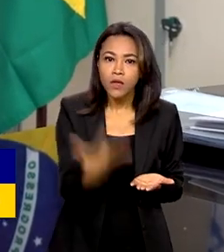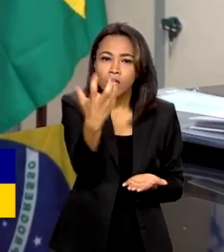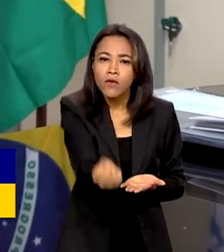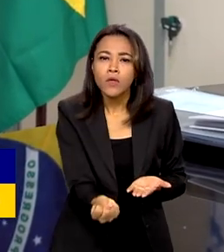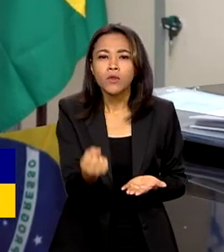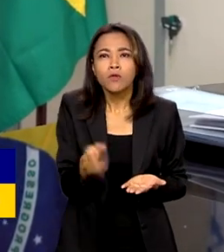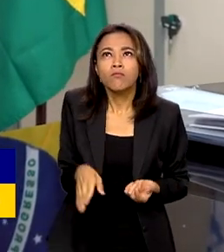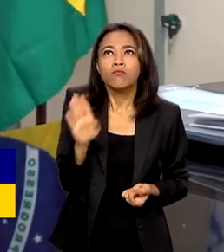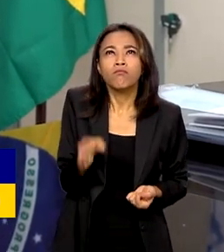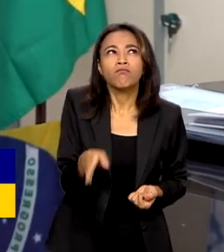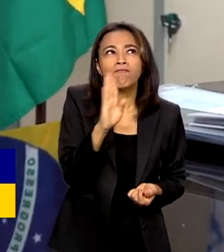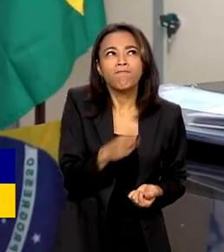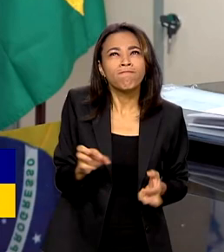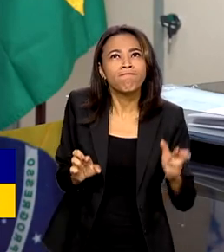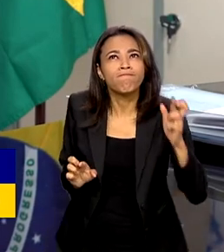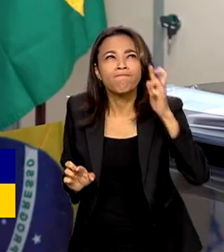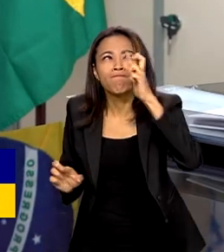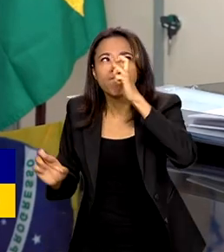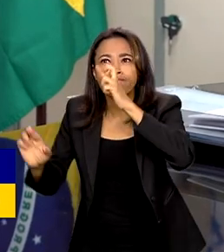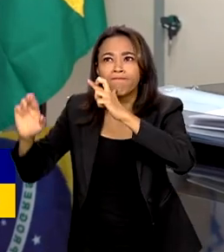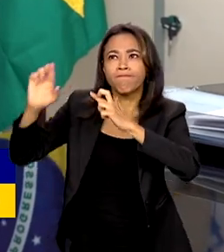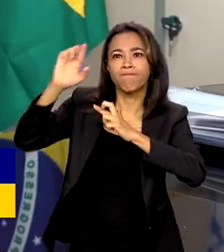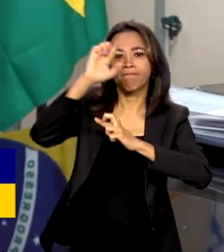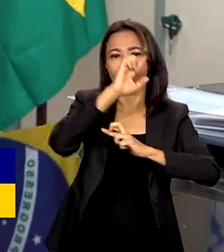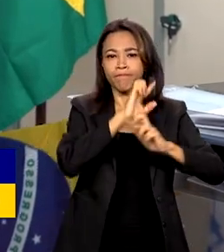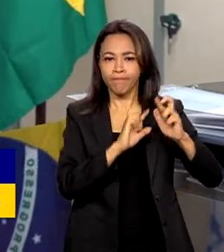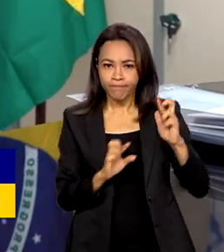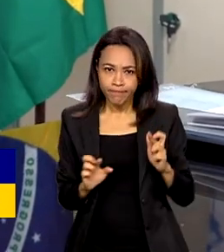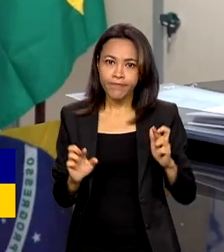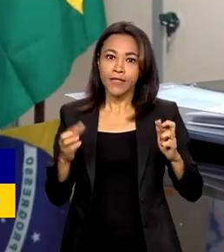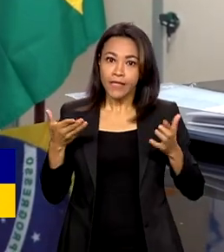fiscalização para que a medida do governo que